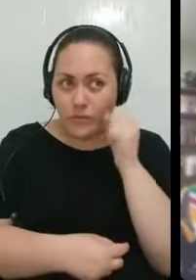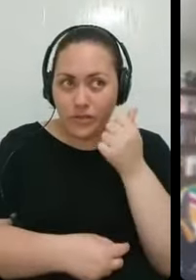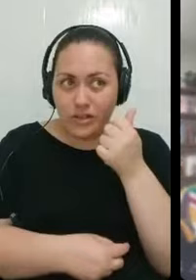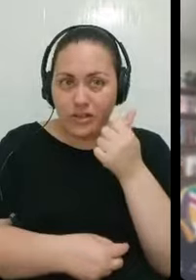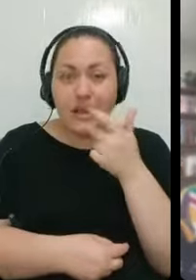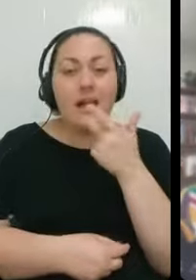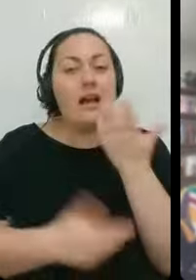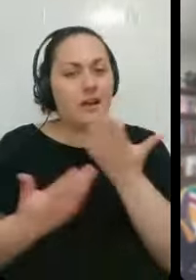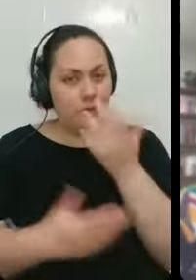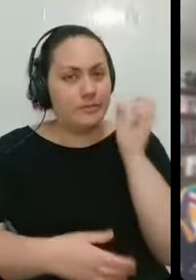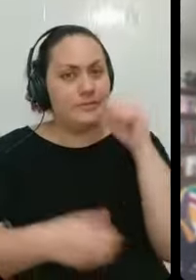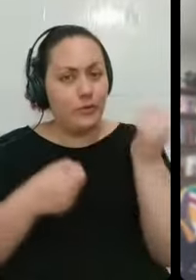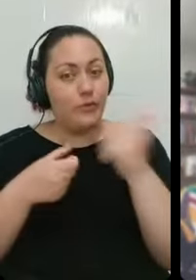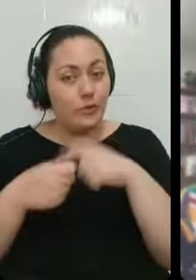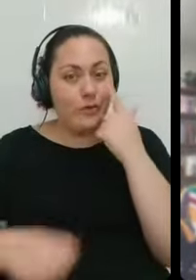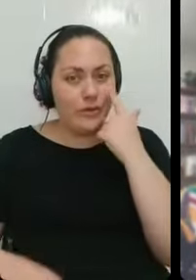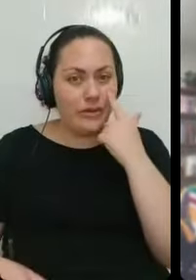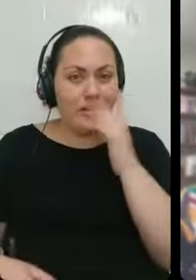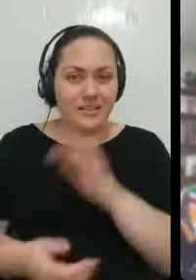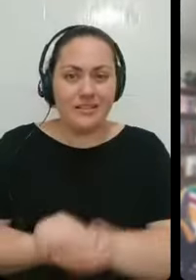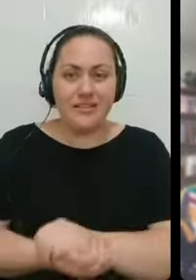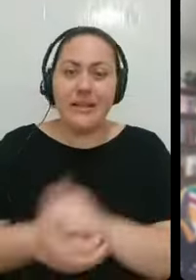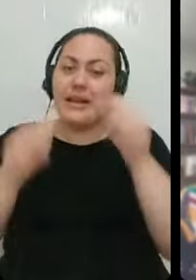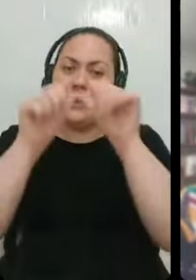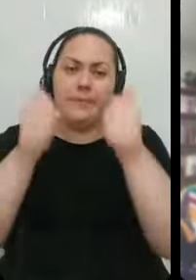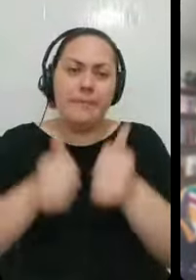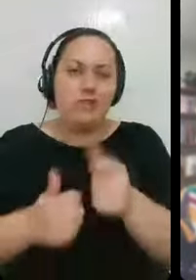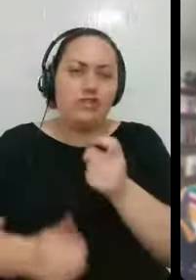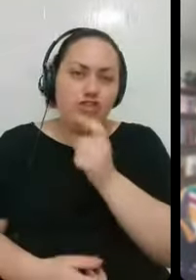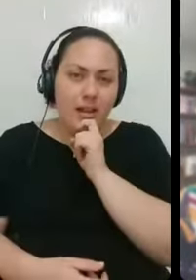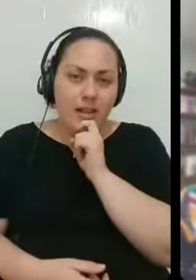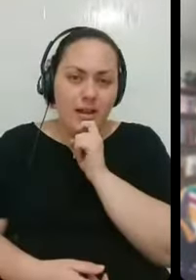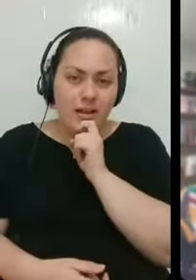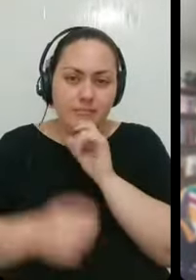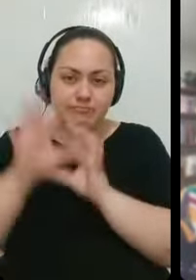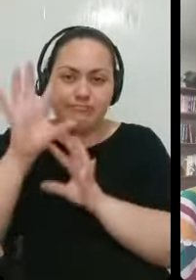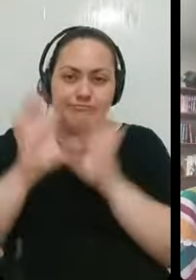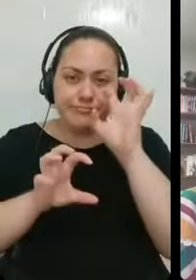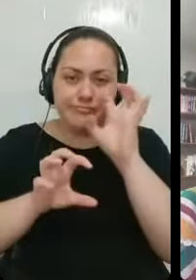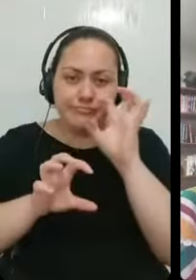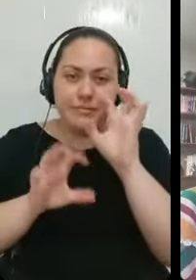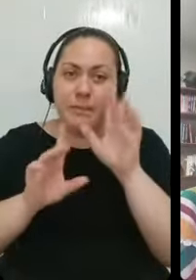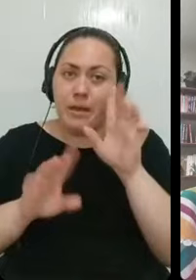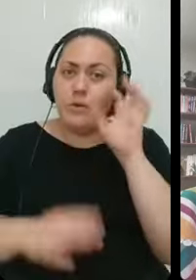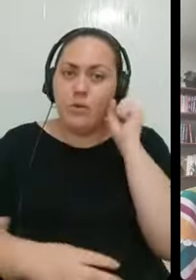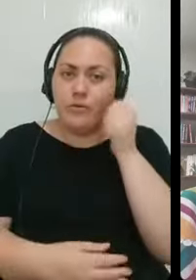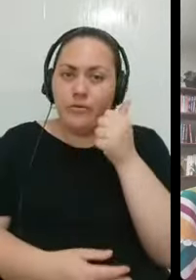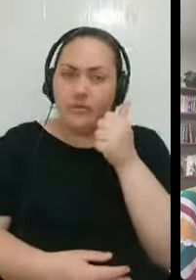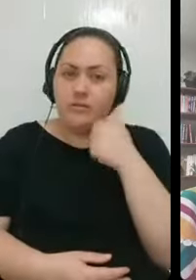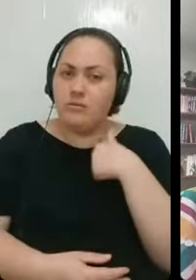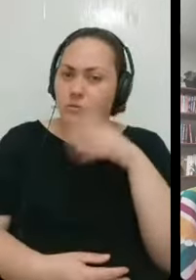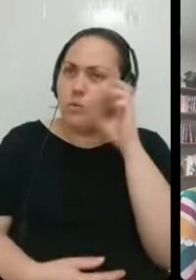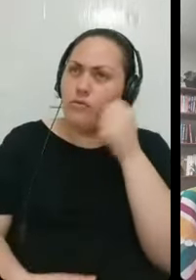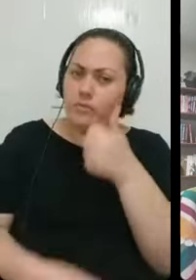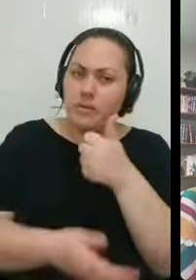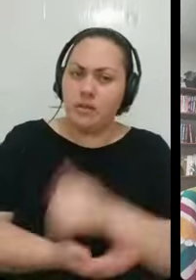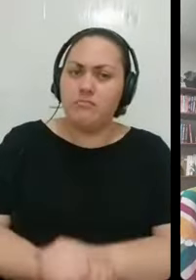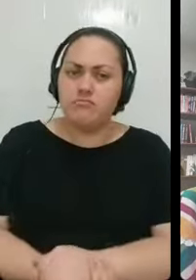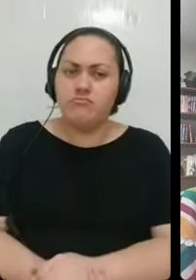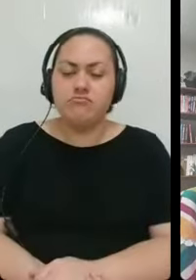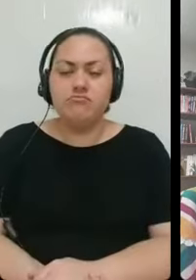Agora parece que voltou. Vamos ver um pouquinho mais. A imagem está congelada ainda, mas Tô te ouvindo. me escuta bem?